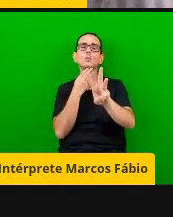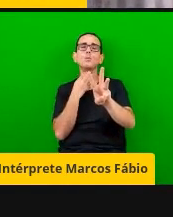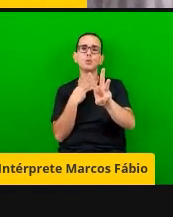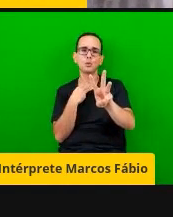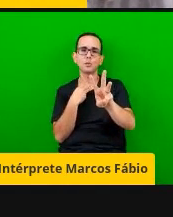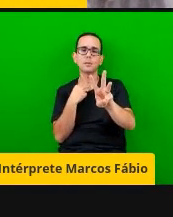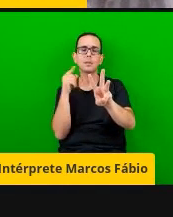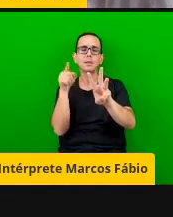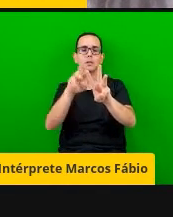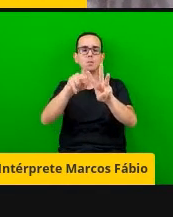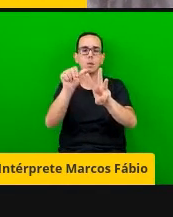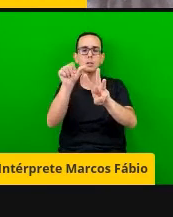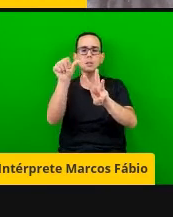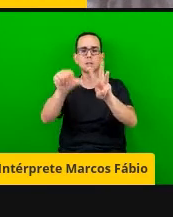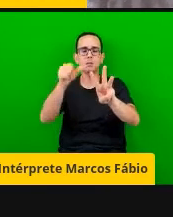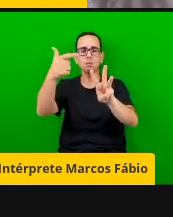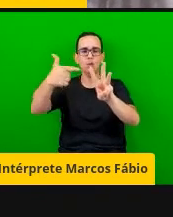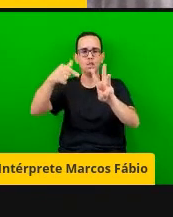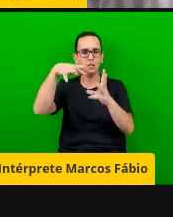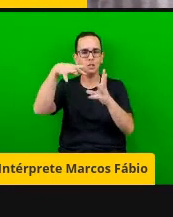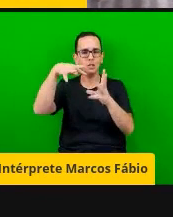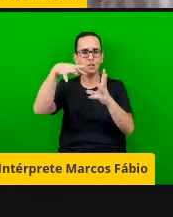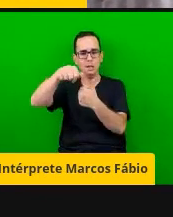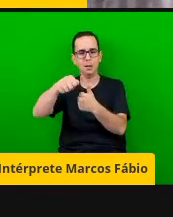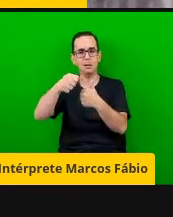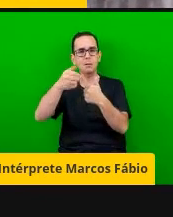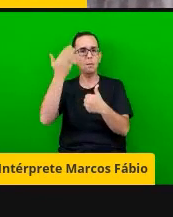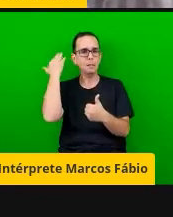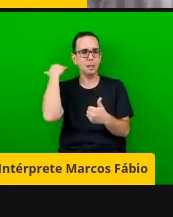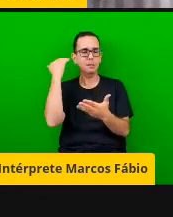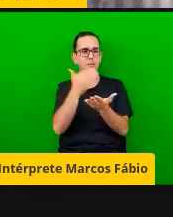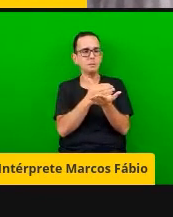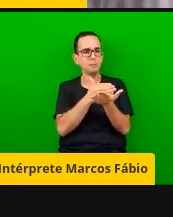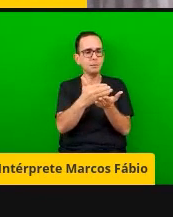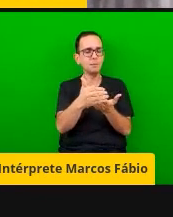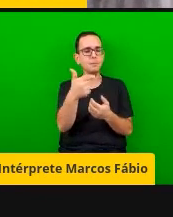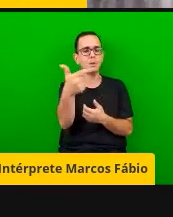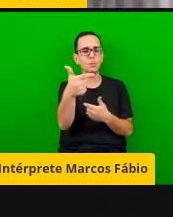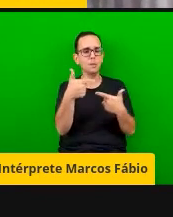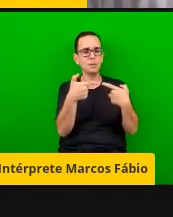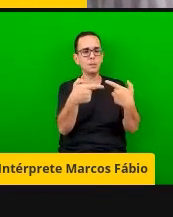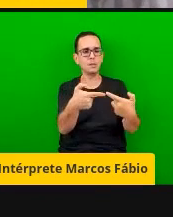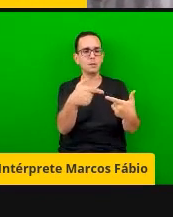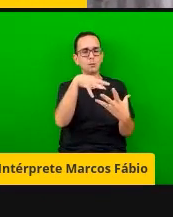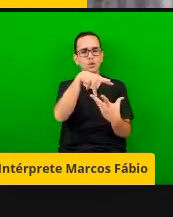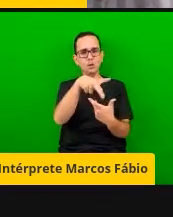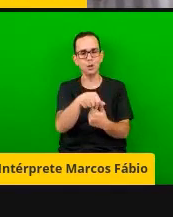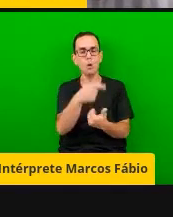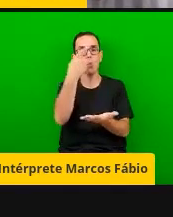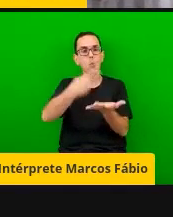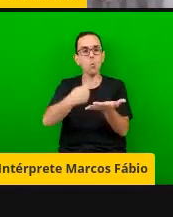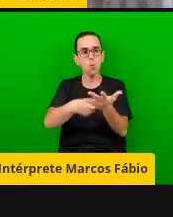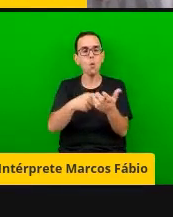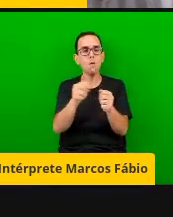essa política internacional passada, iniciada após a Segunda Guerra Mundial, com compromisso de reconstrução da Europa